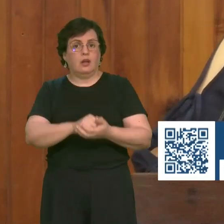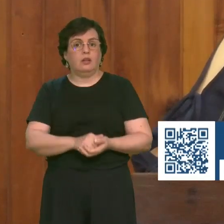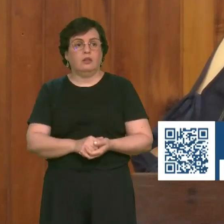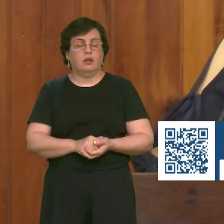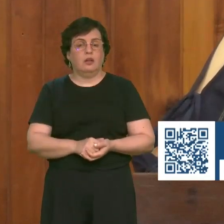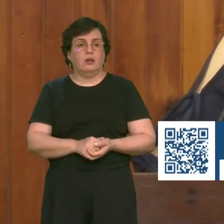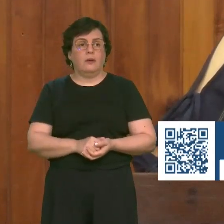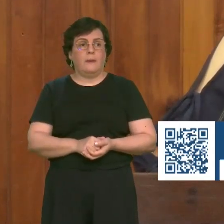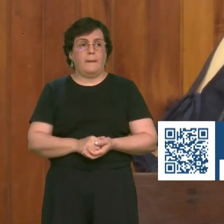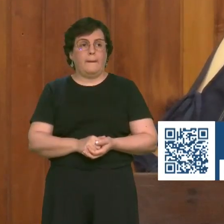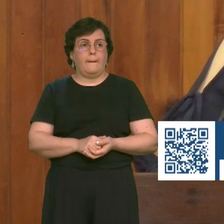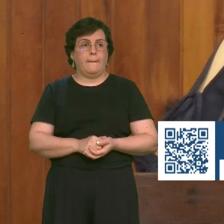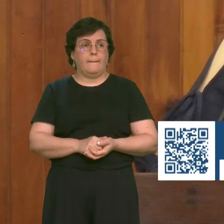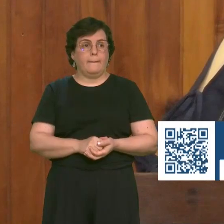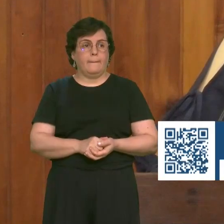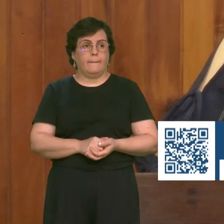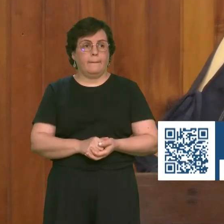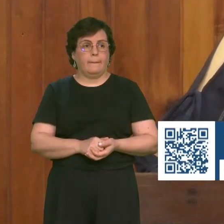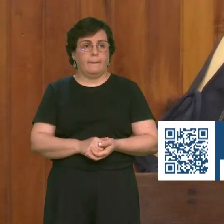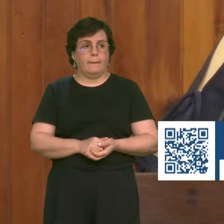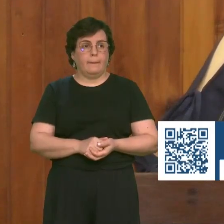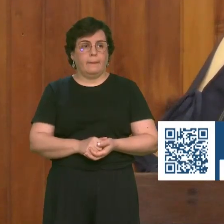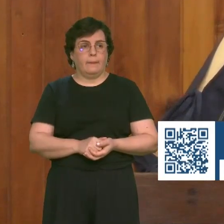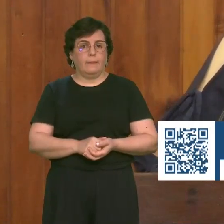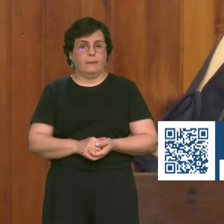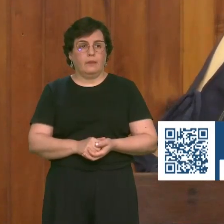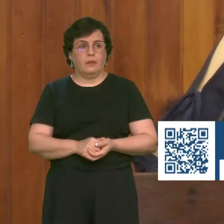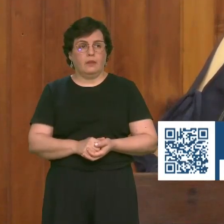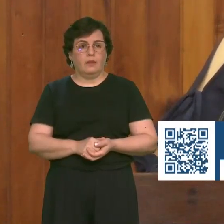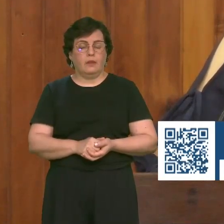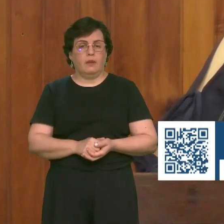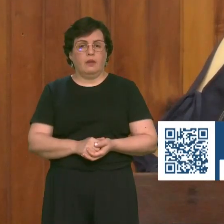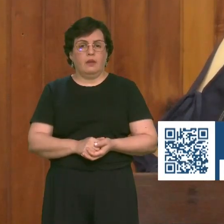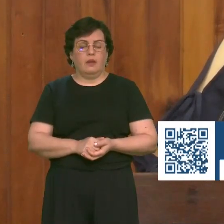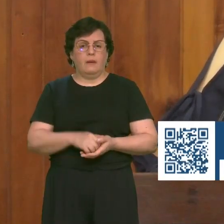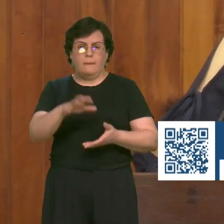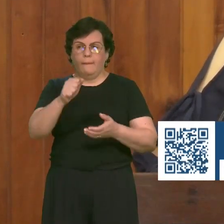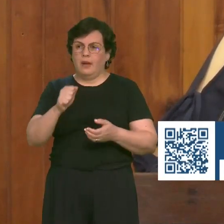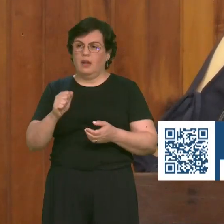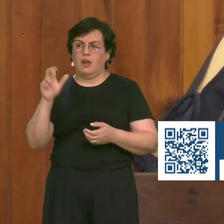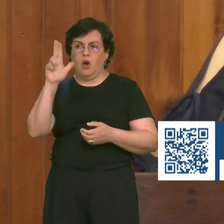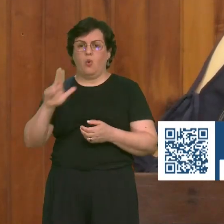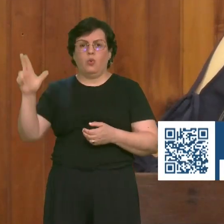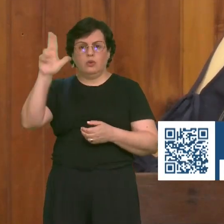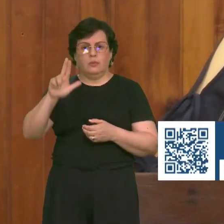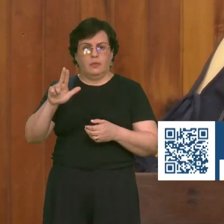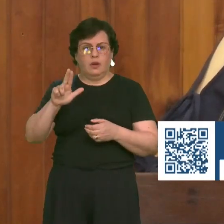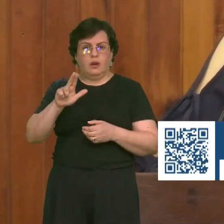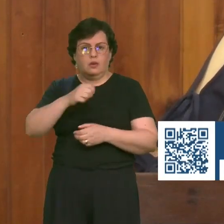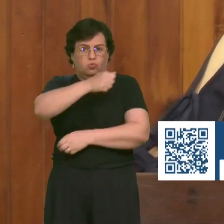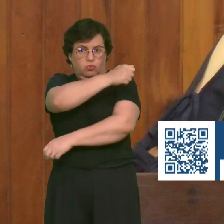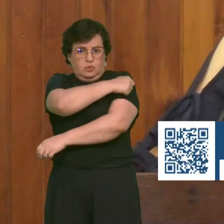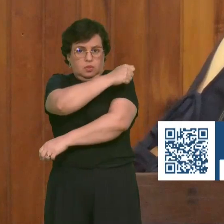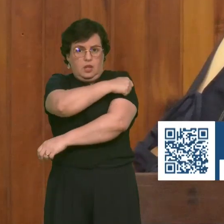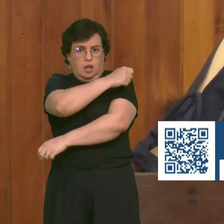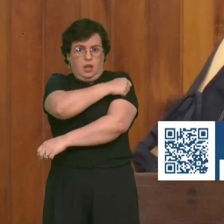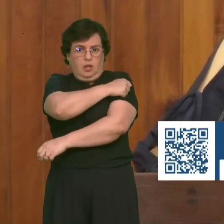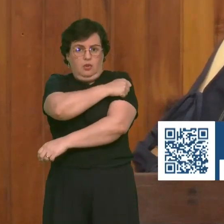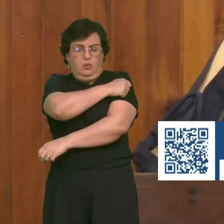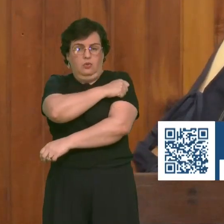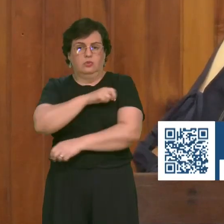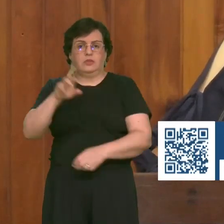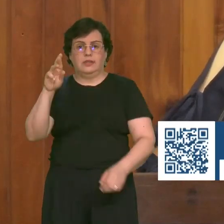pega a faculdade da Unimar os alunos de